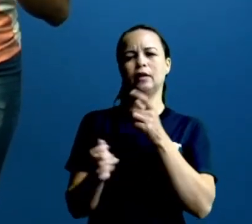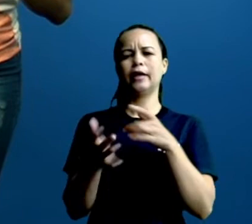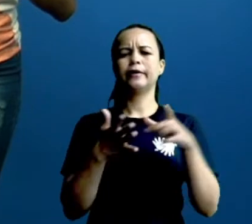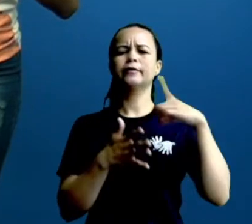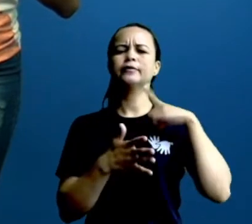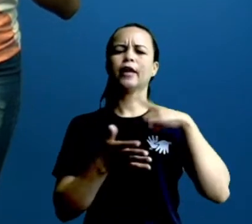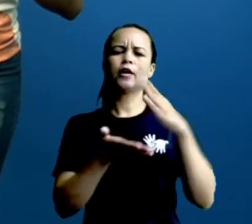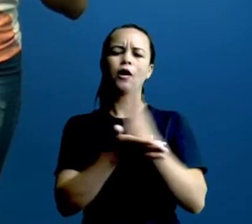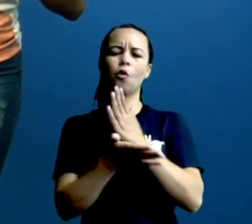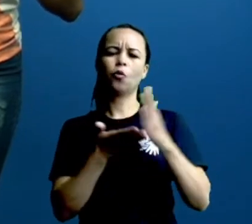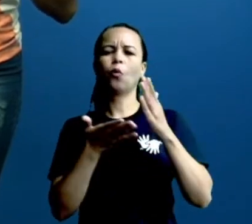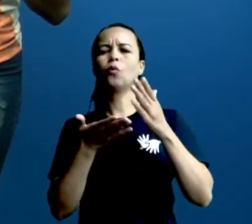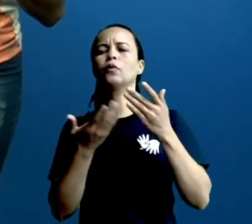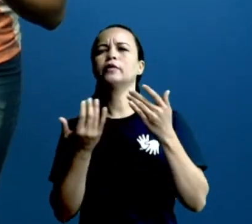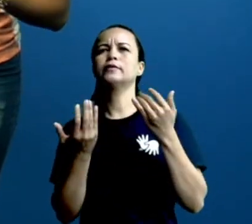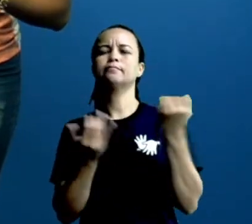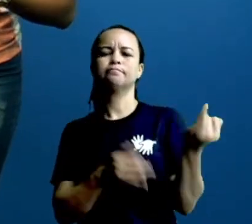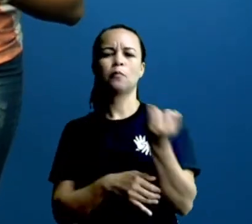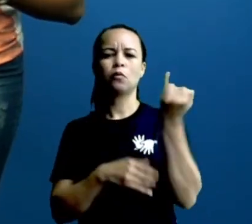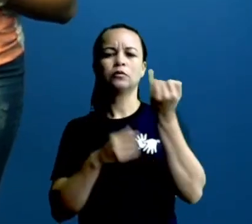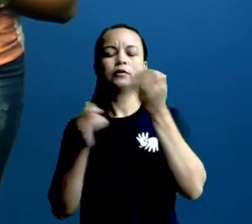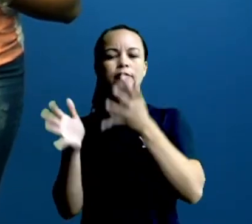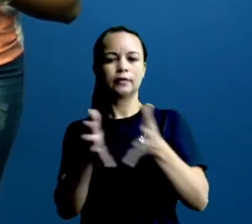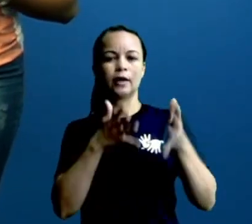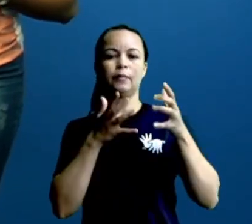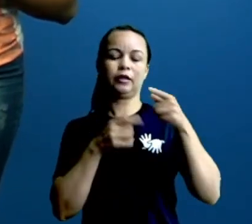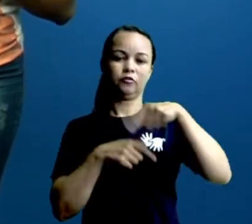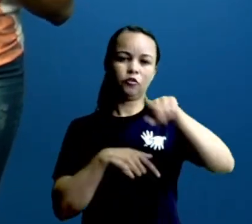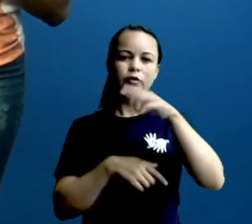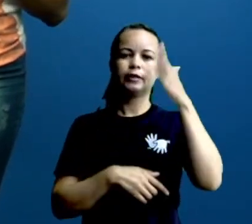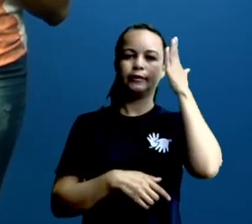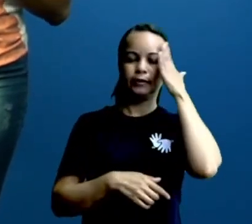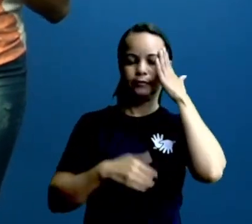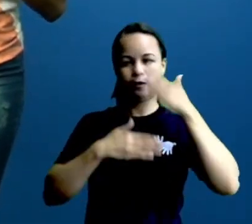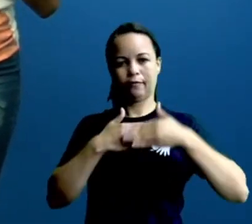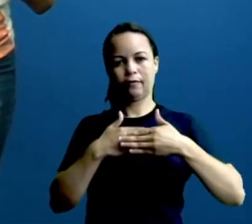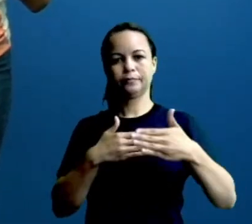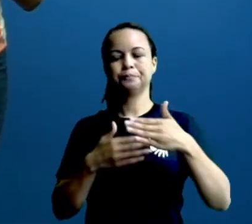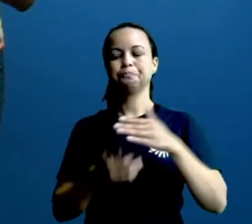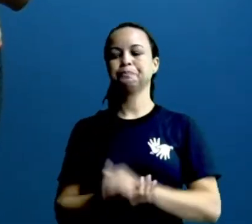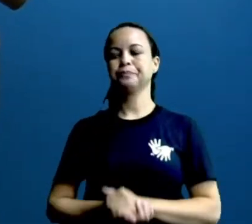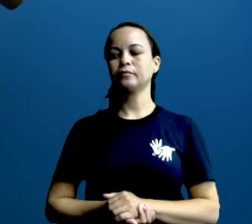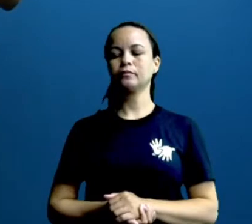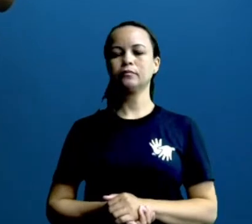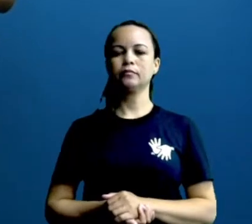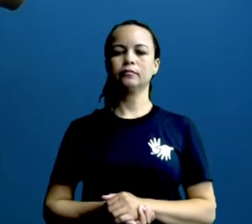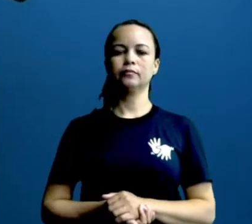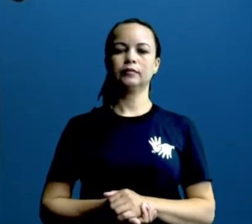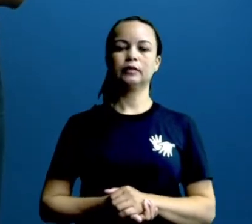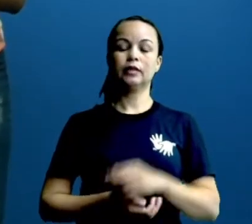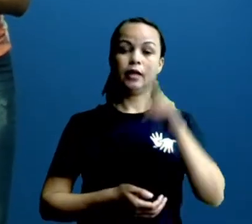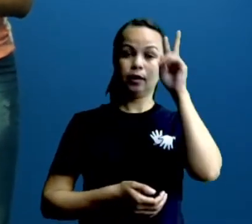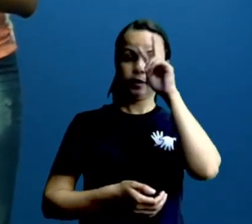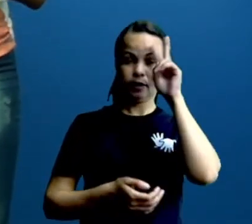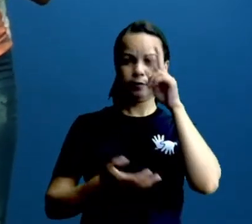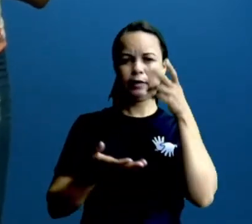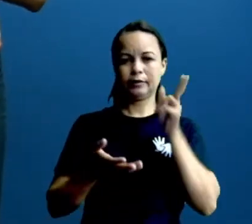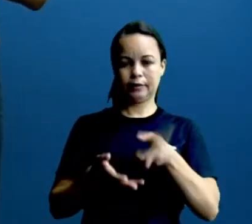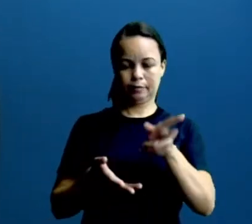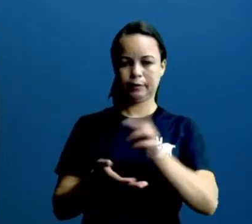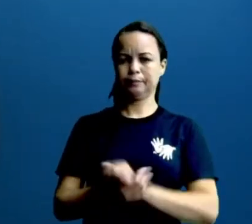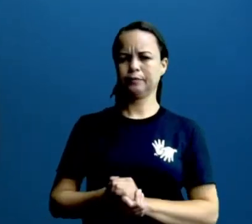alguns meios para que você consiga chegar até aí. Então, ó, lembra sempre, pegou teu